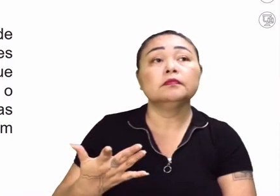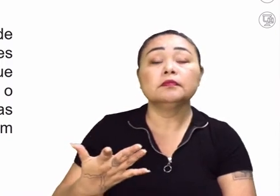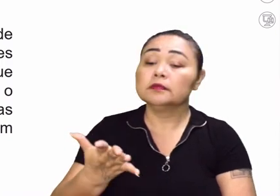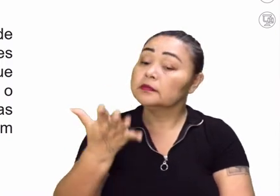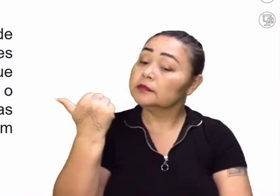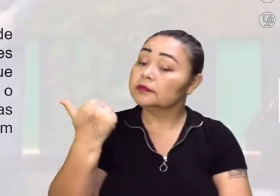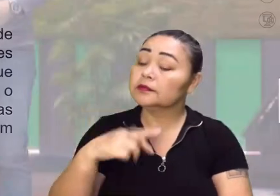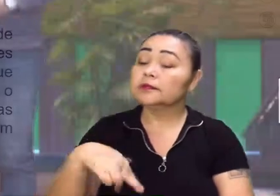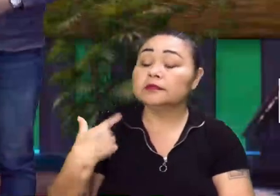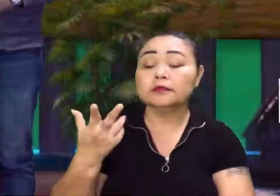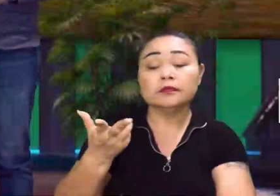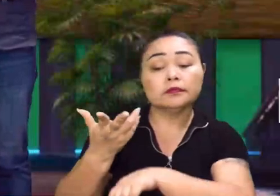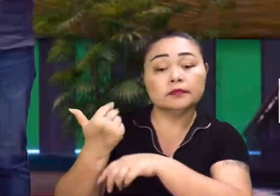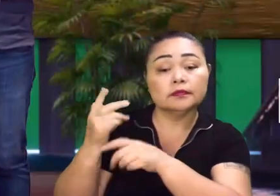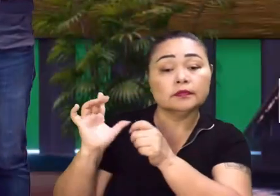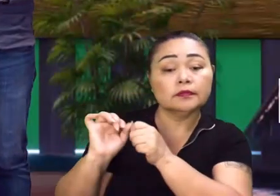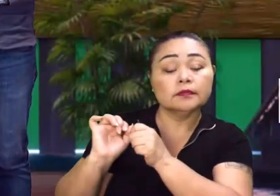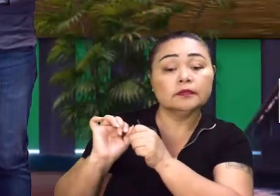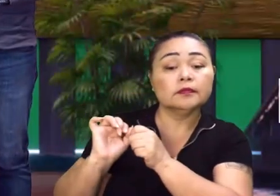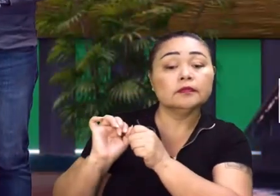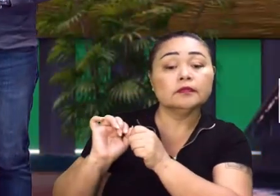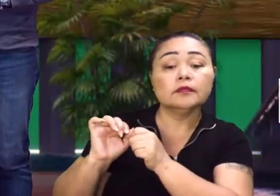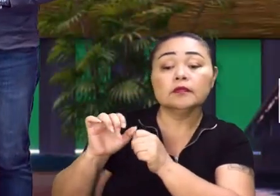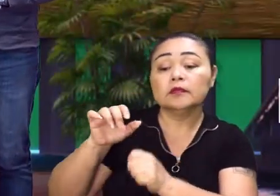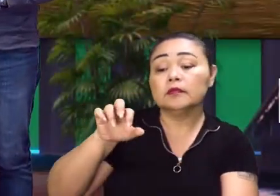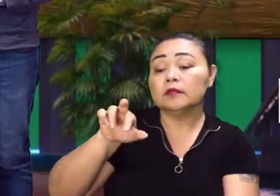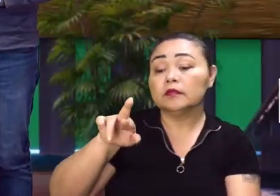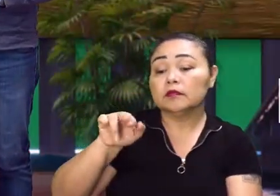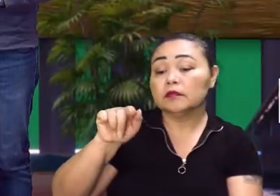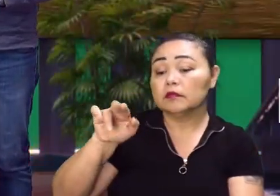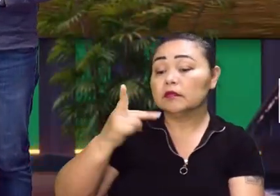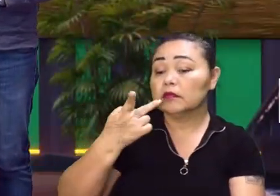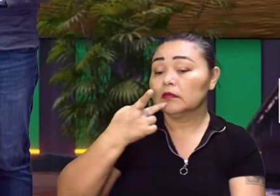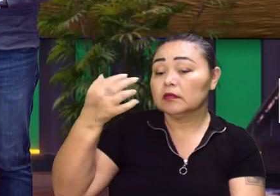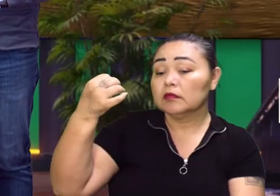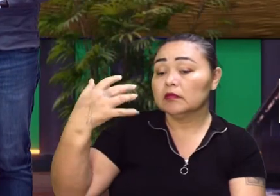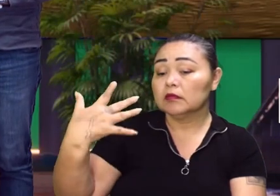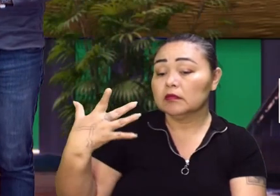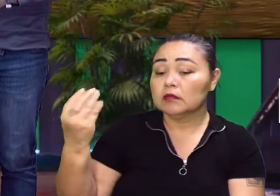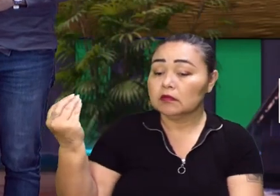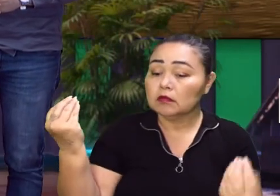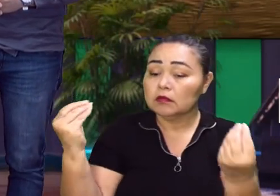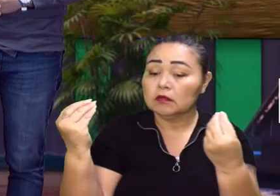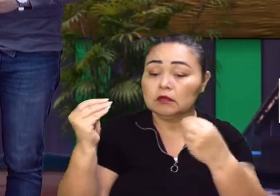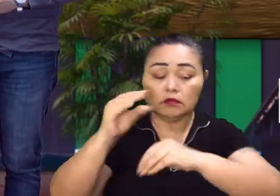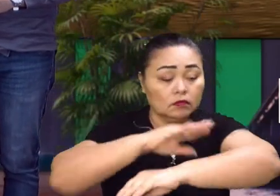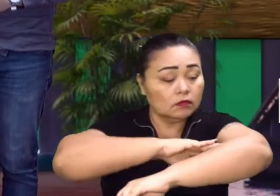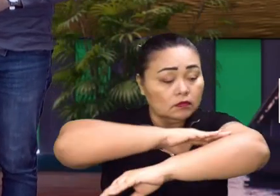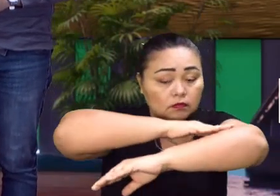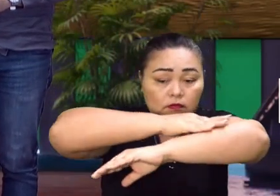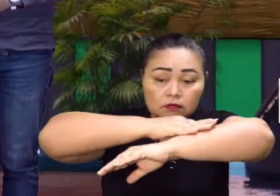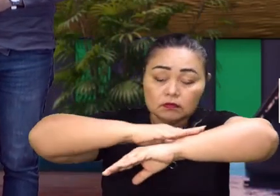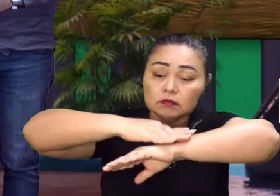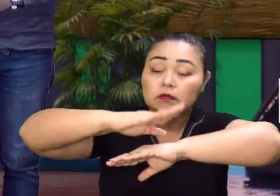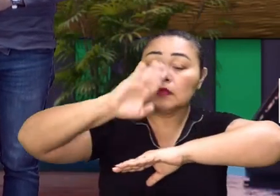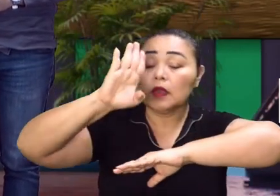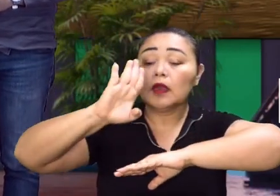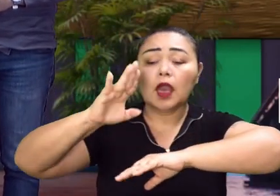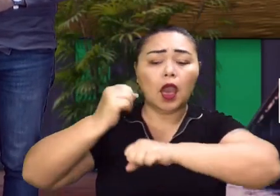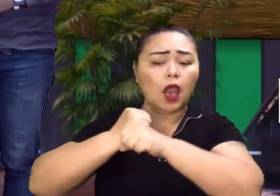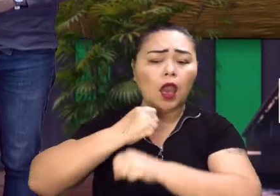chega aí comigo diretor Rogério você falou que a formação do relevo brasileiro é antiga